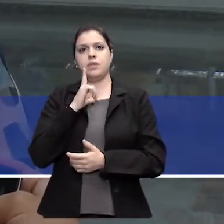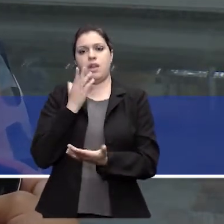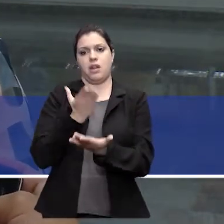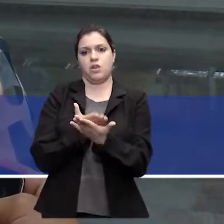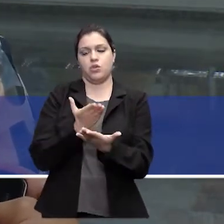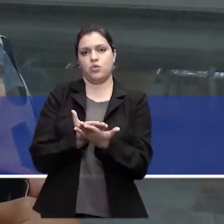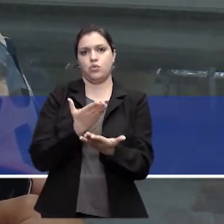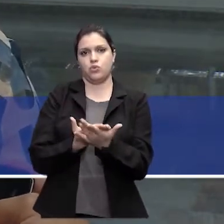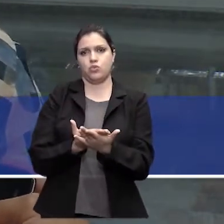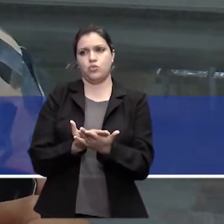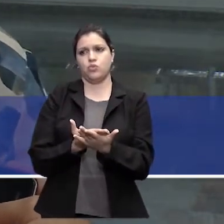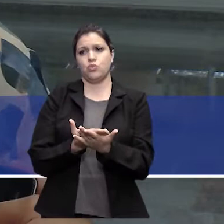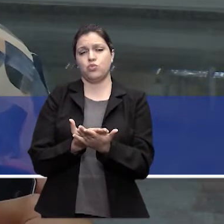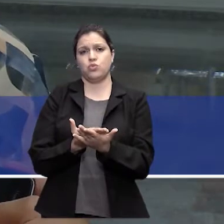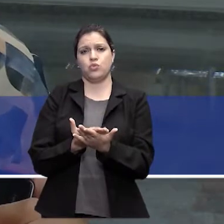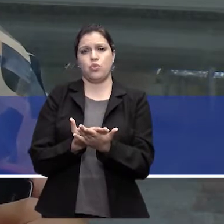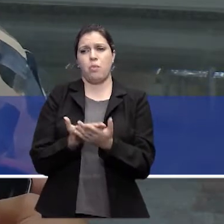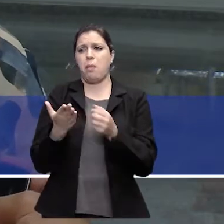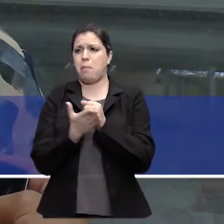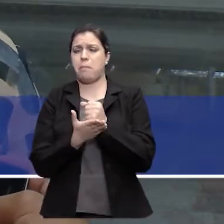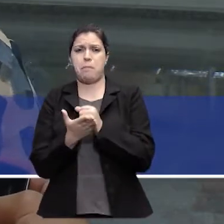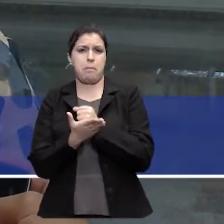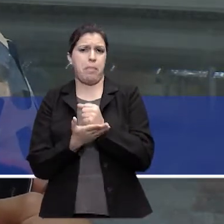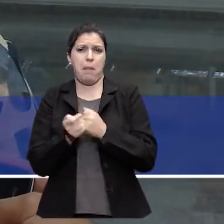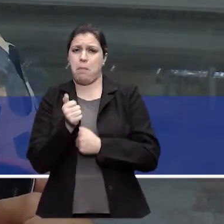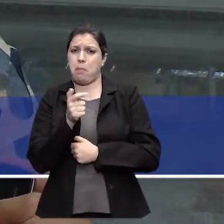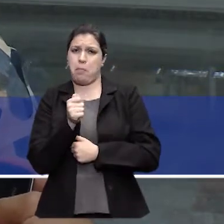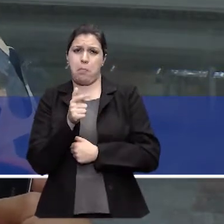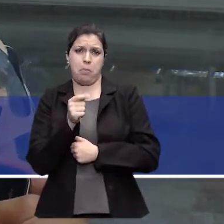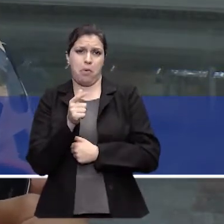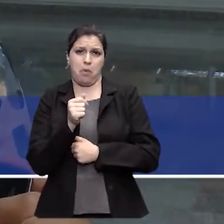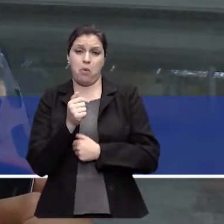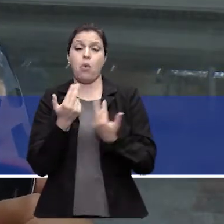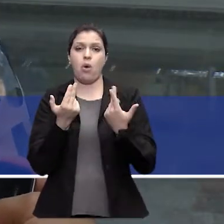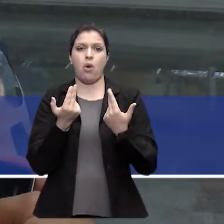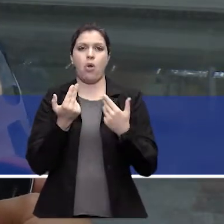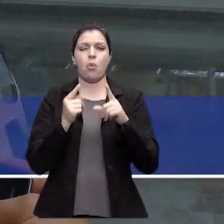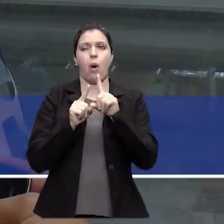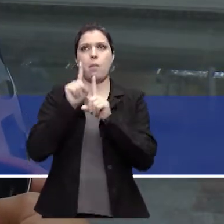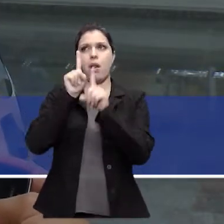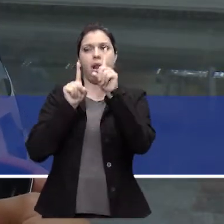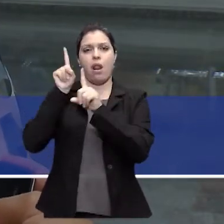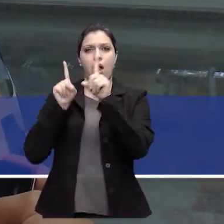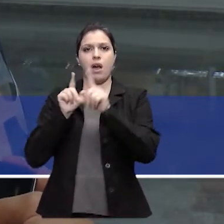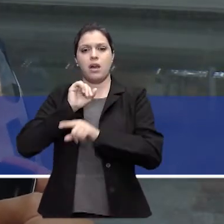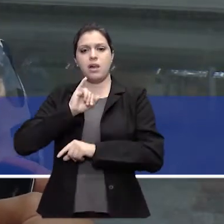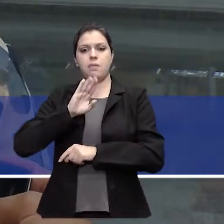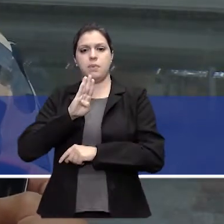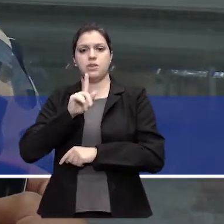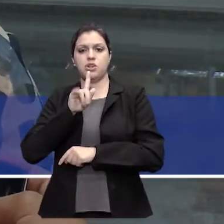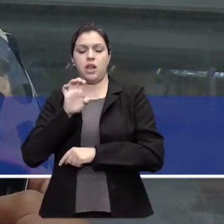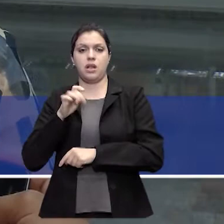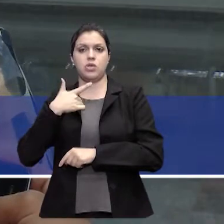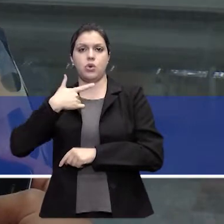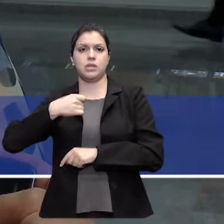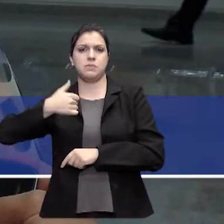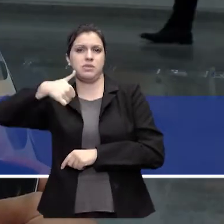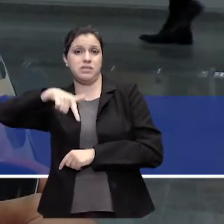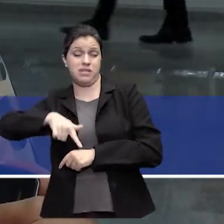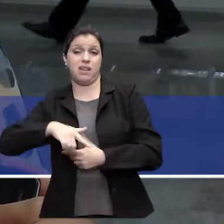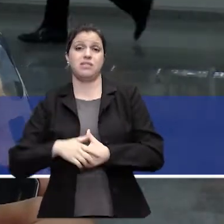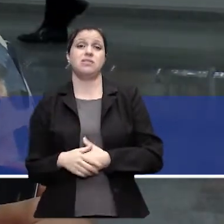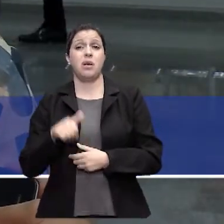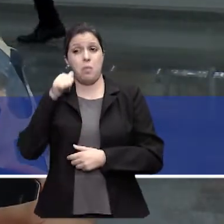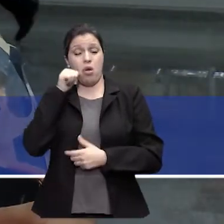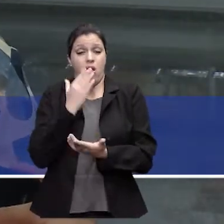menos escolaridade que os homens, isso segundo um censo do IBGE de 2017. Essa mulher,